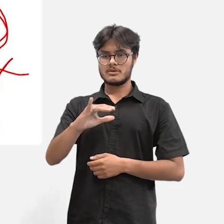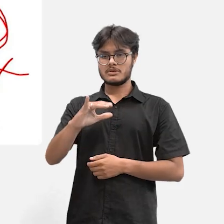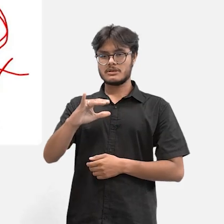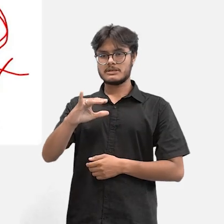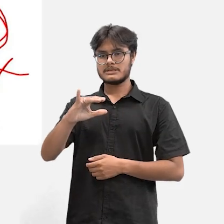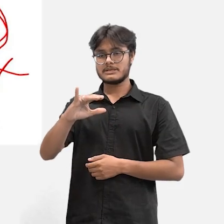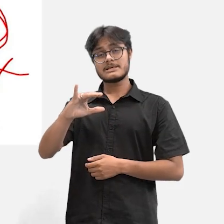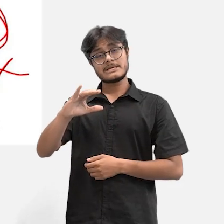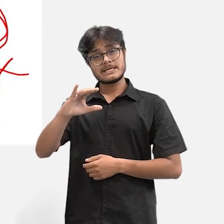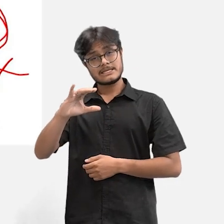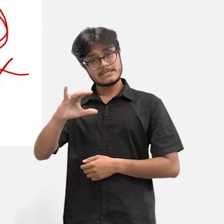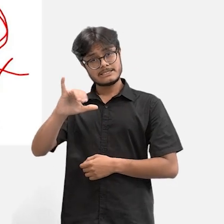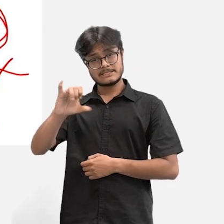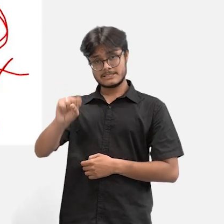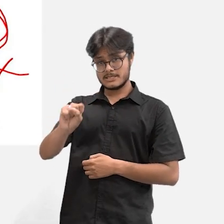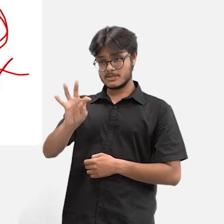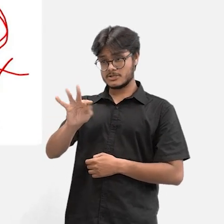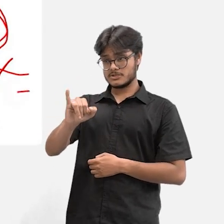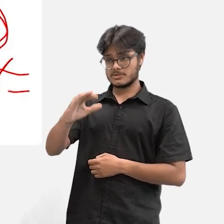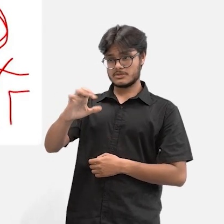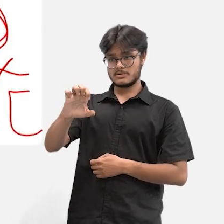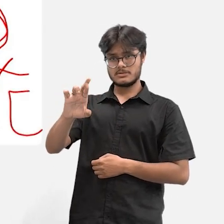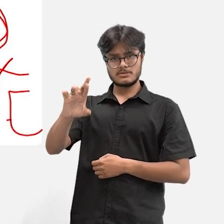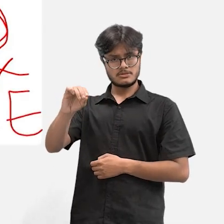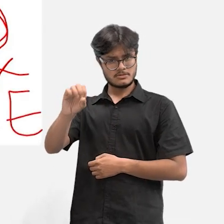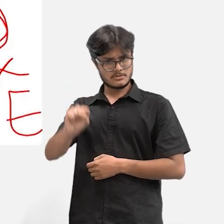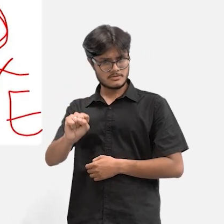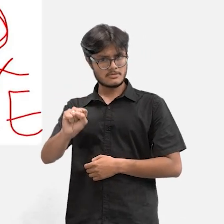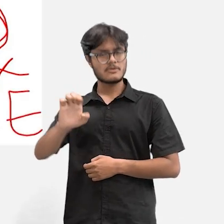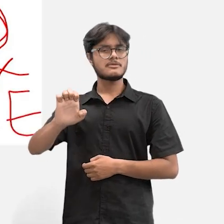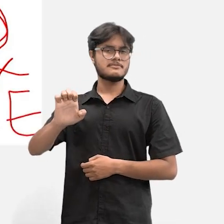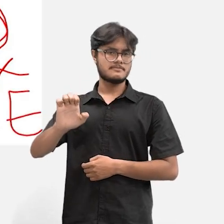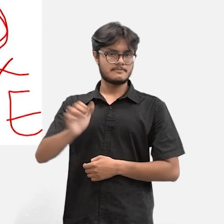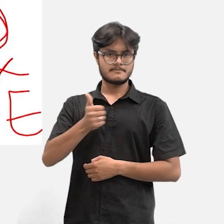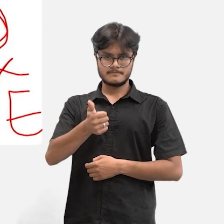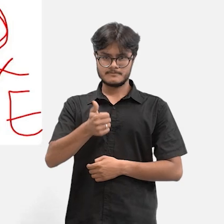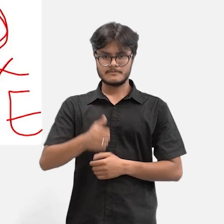cisticercos em sua carne. Então, a doença que ele vai ter é